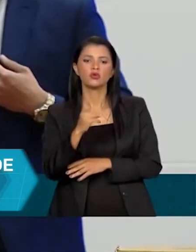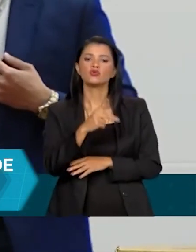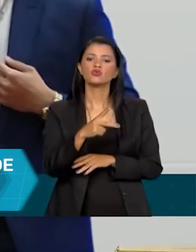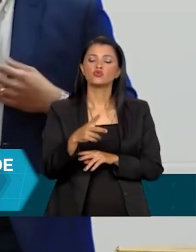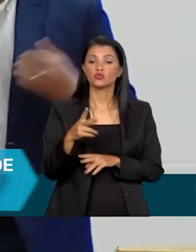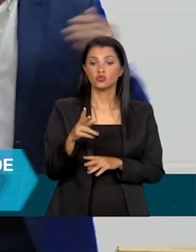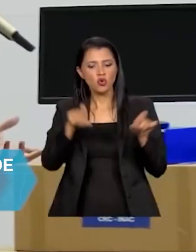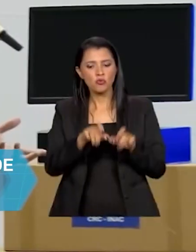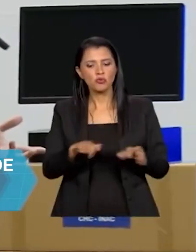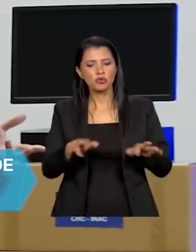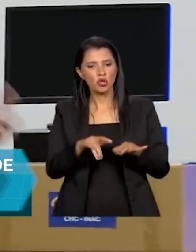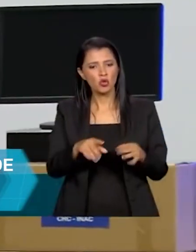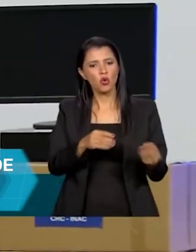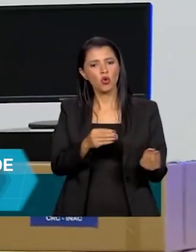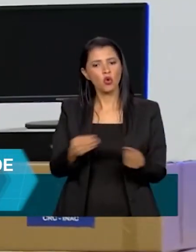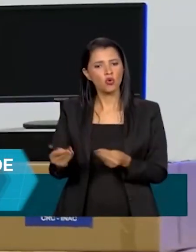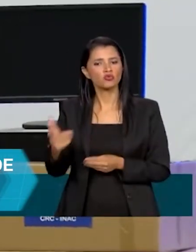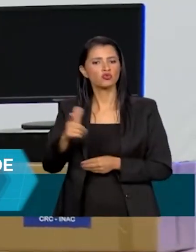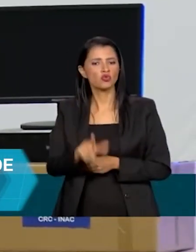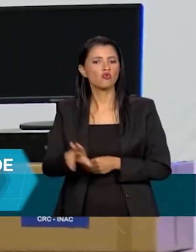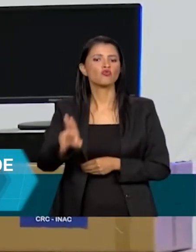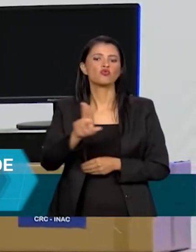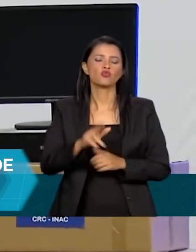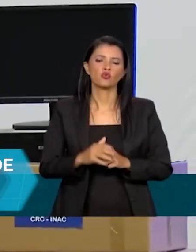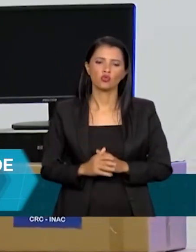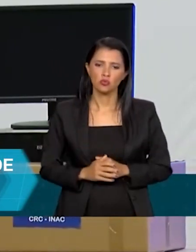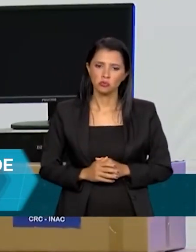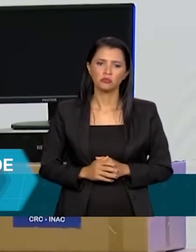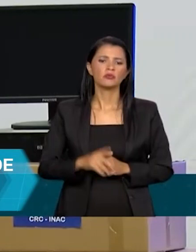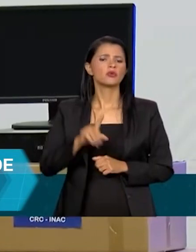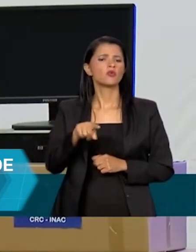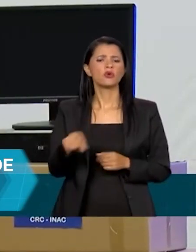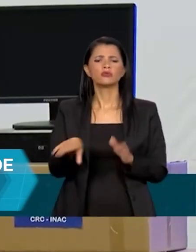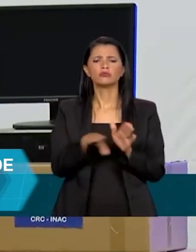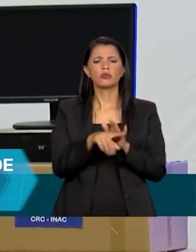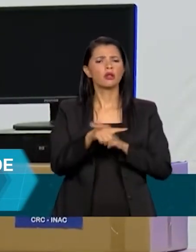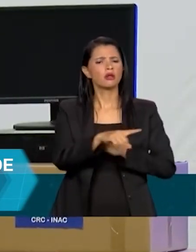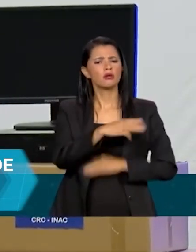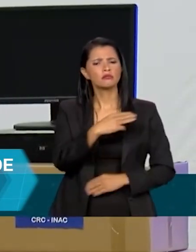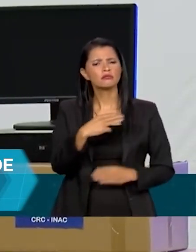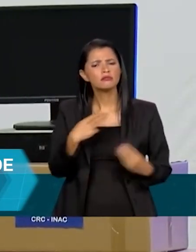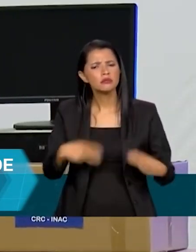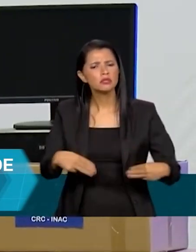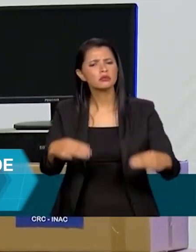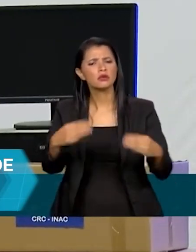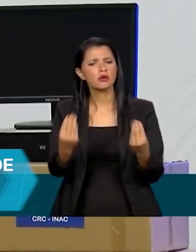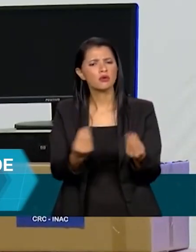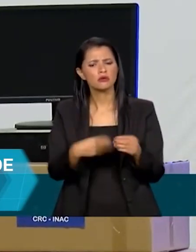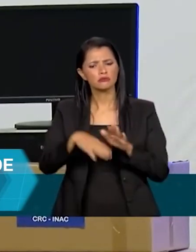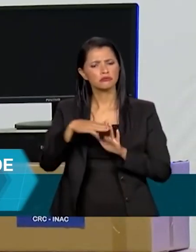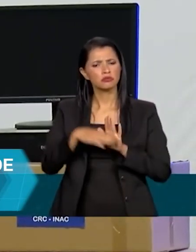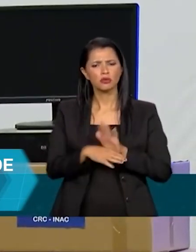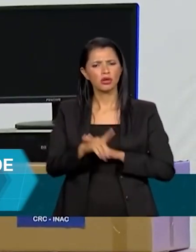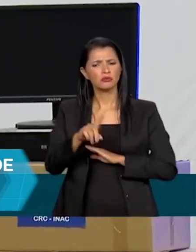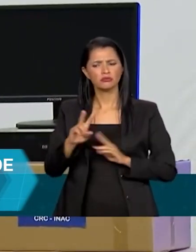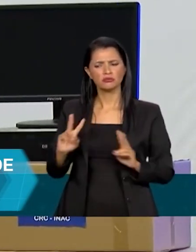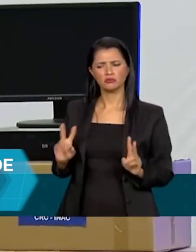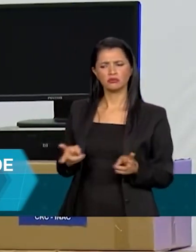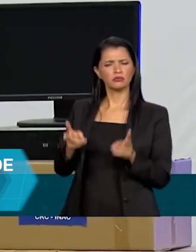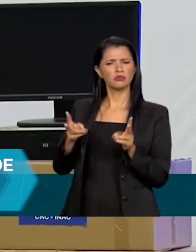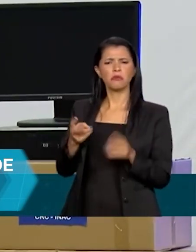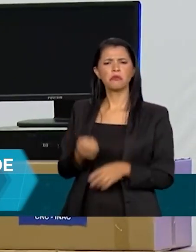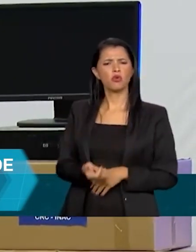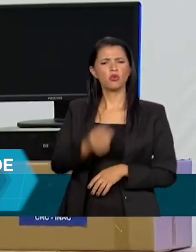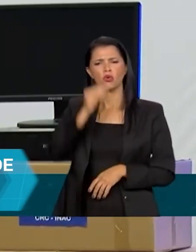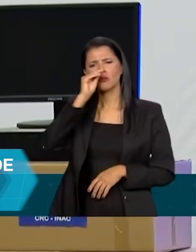no último governo. Quando chegamos ao ministério, esse programa não foi tão valorizado pelo